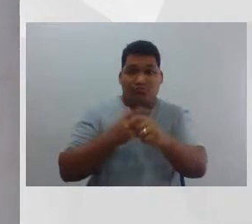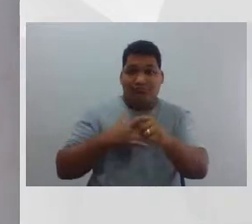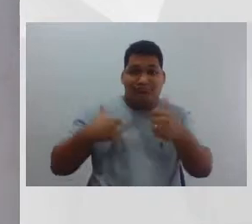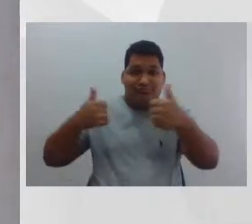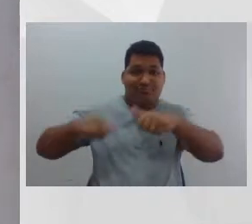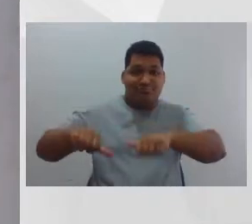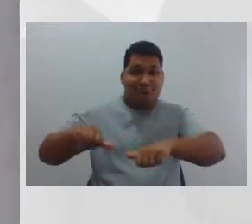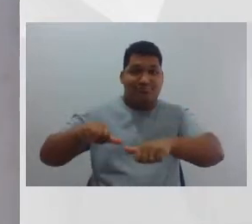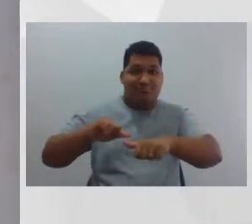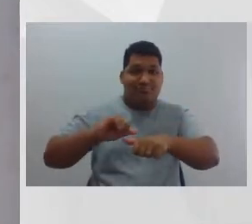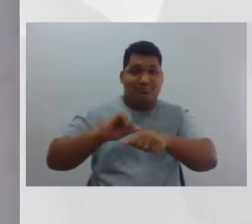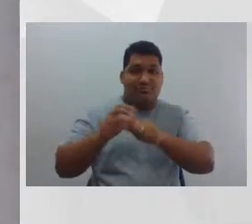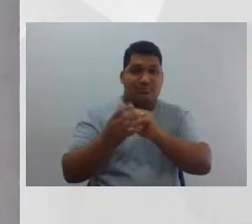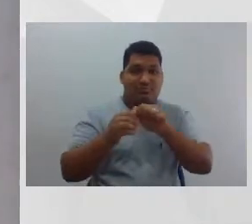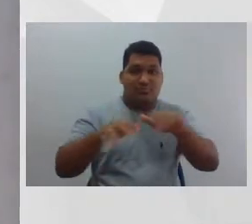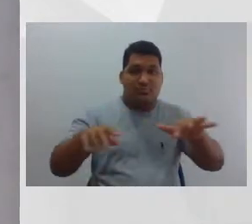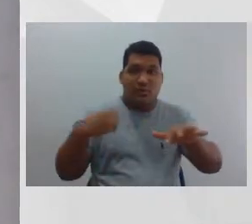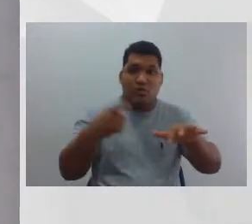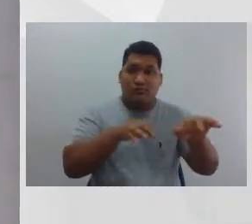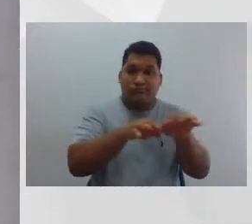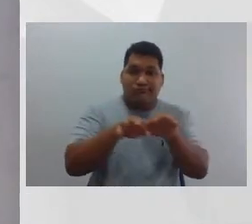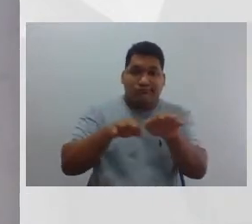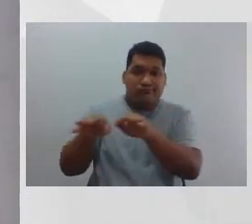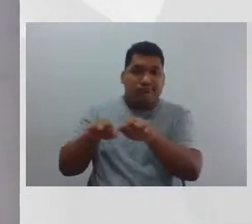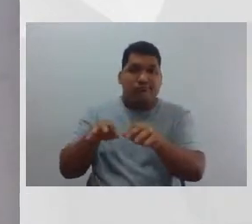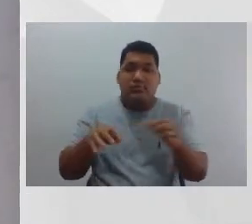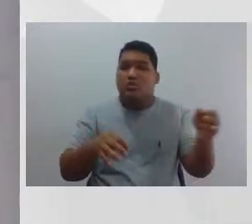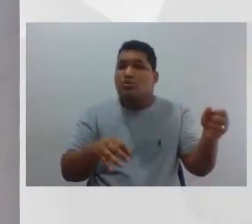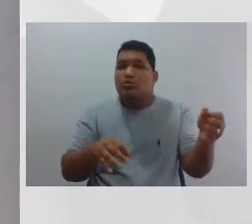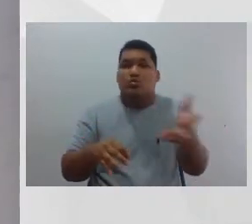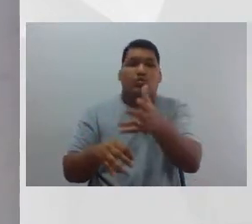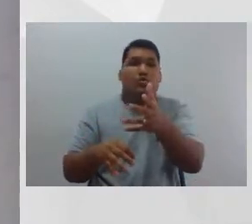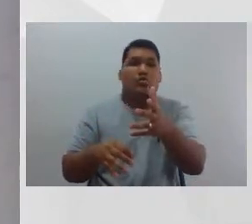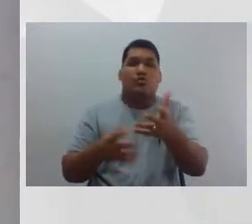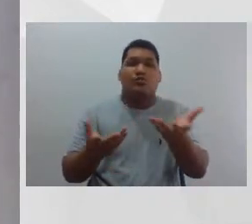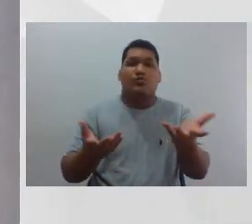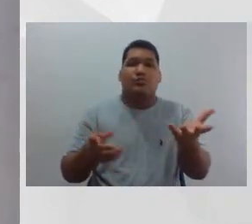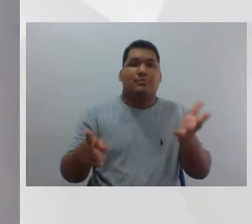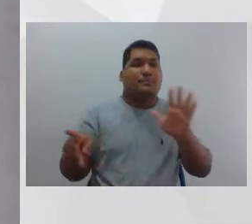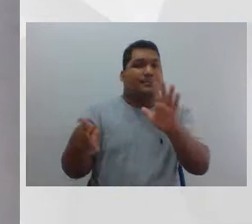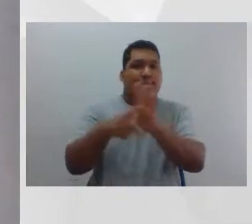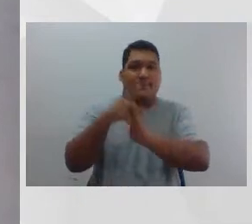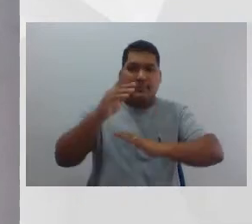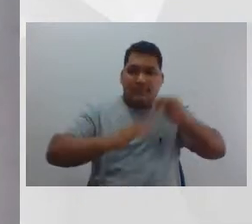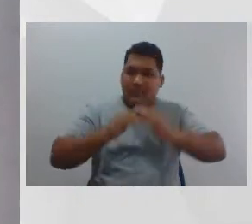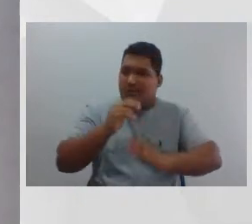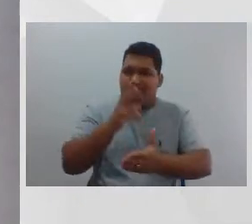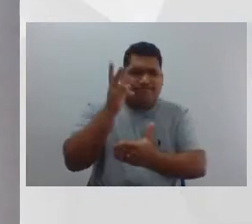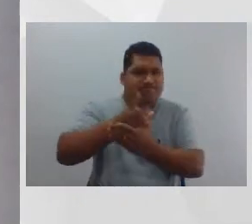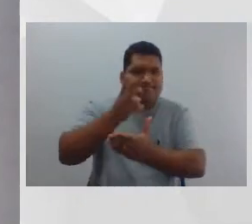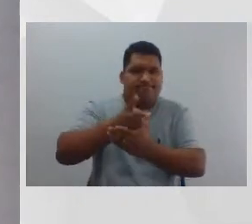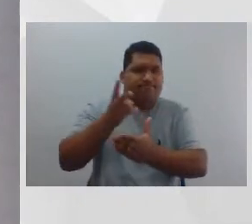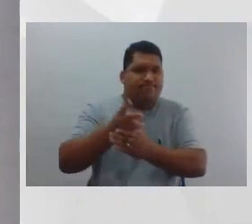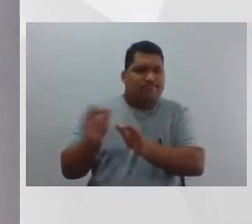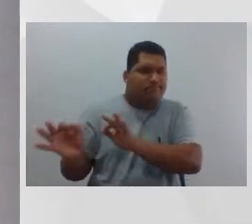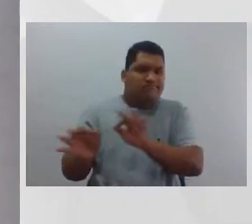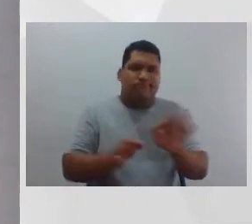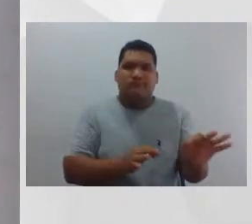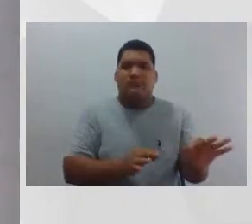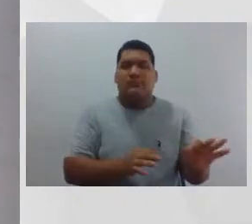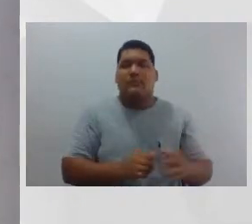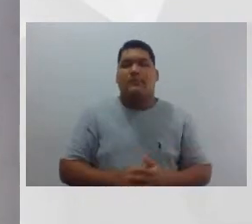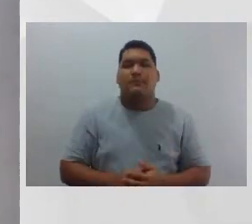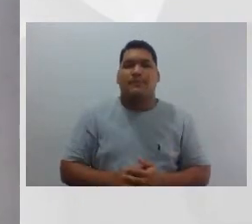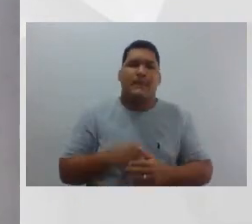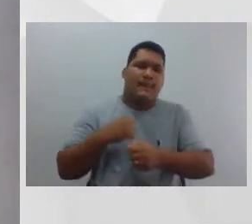nós elaboramos um evento em um novo formato, mas mantendo a mesma qualidade em nossas atividades. Todos